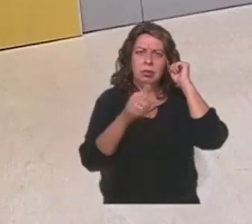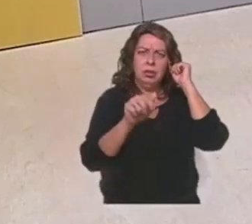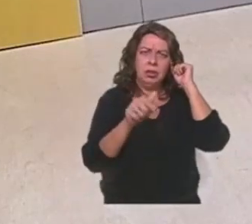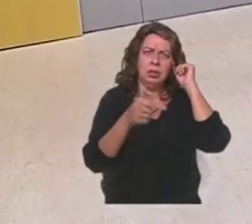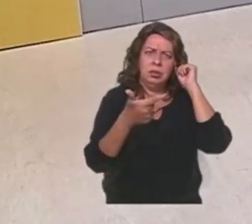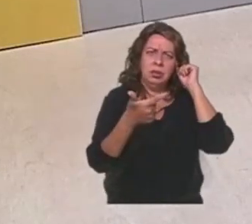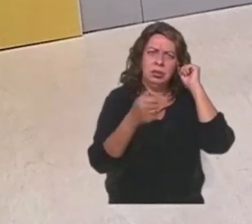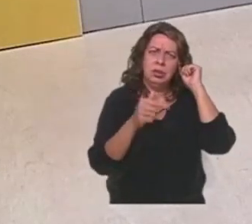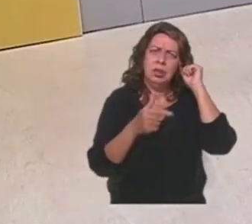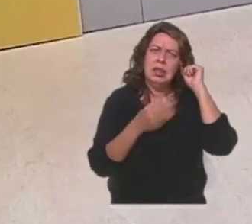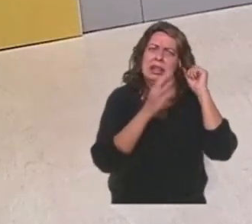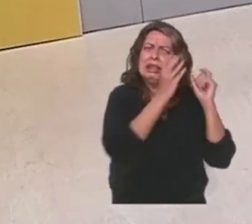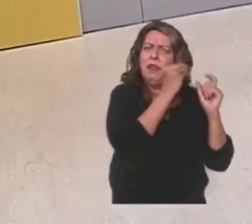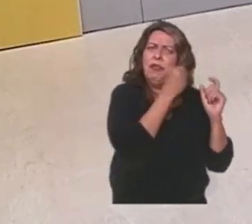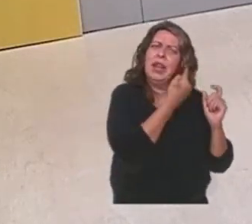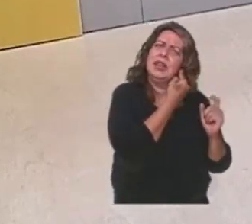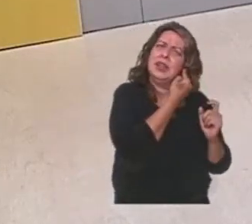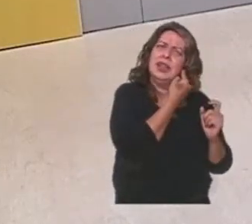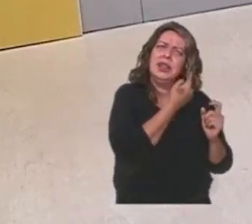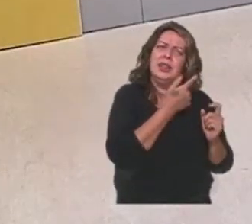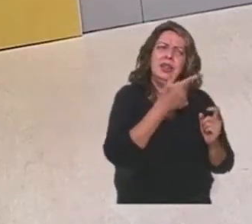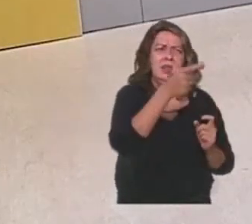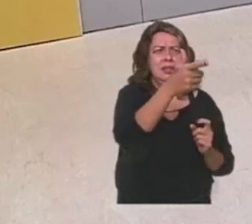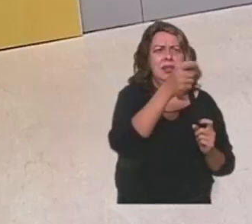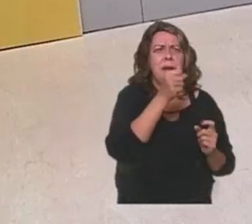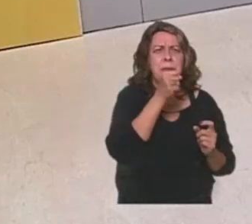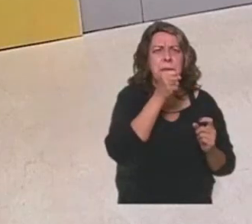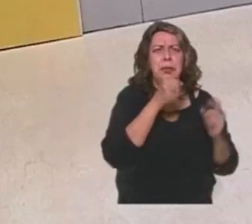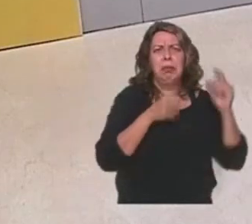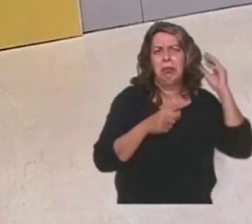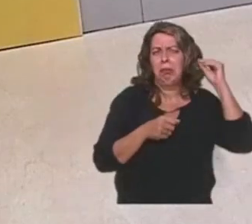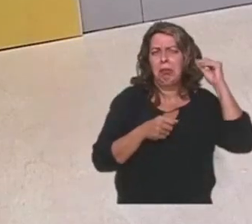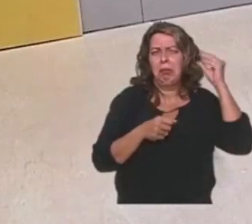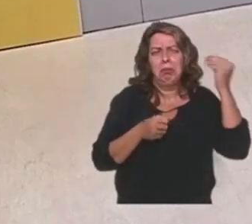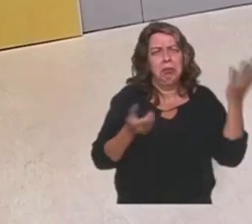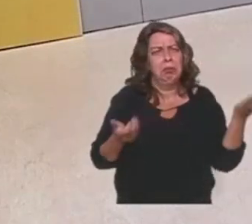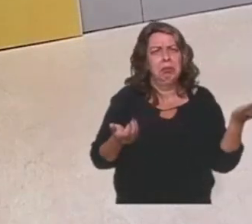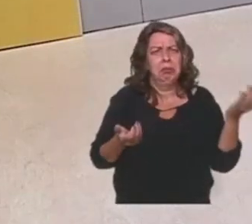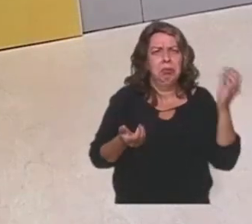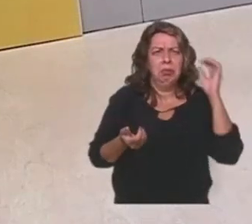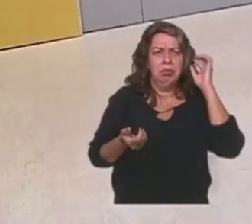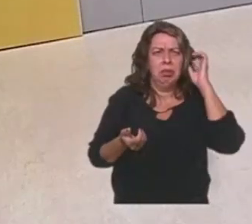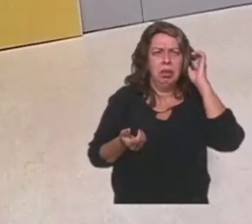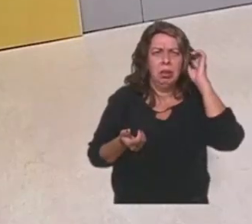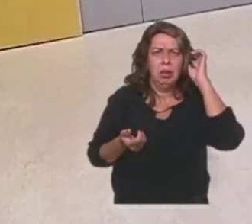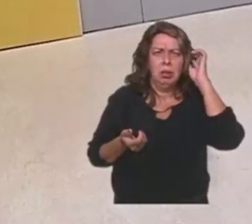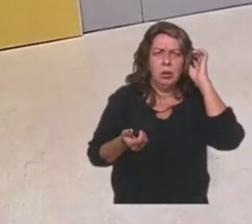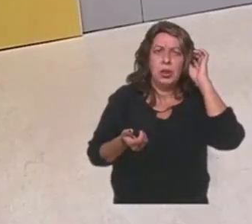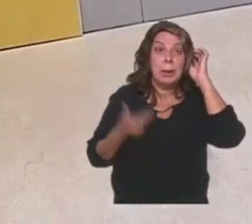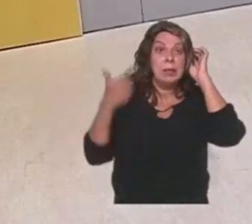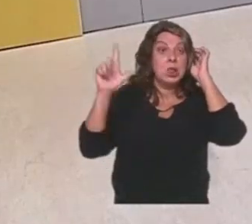Marcou 18, marca aí um X no 27. Número 5 também. Número 5.